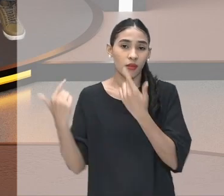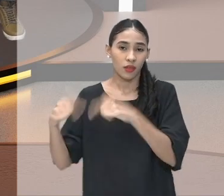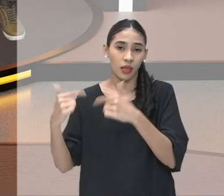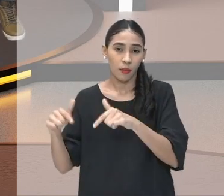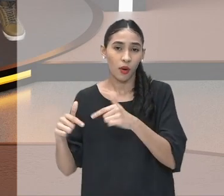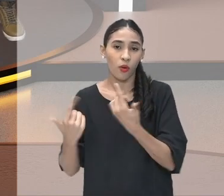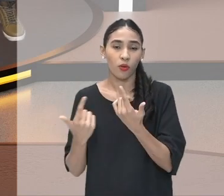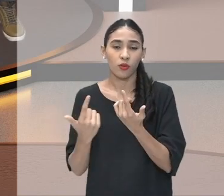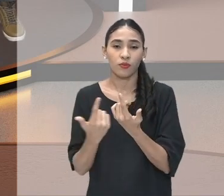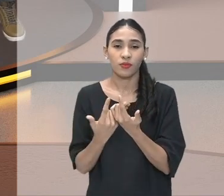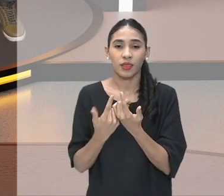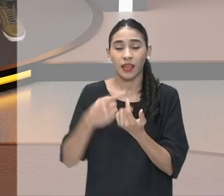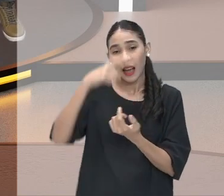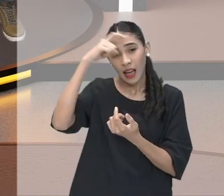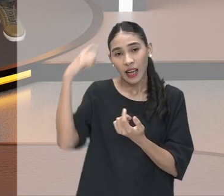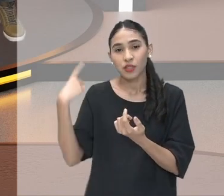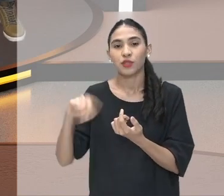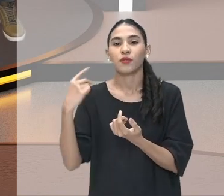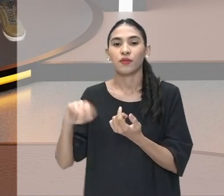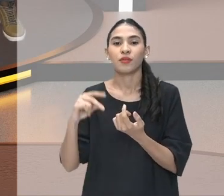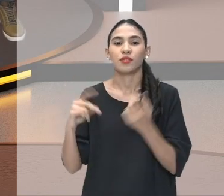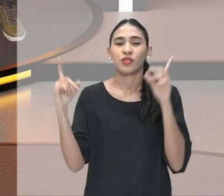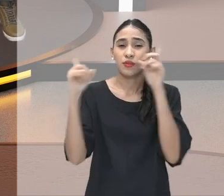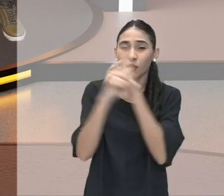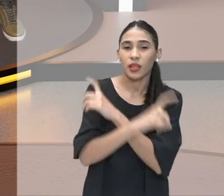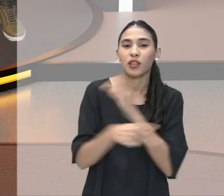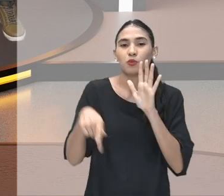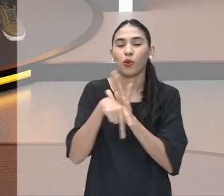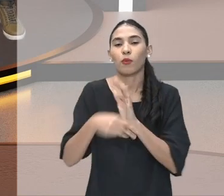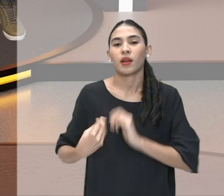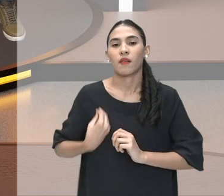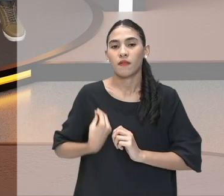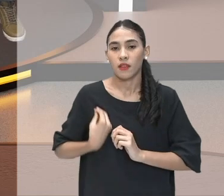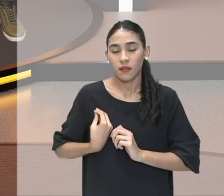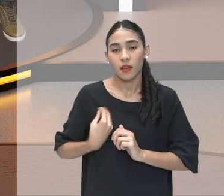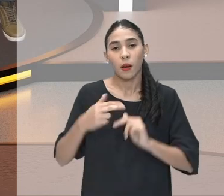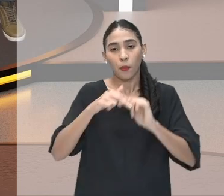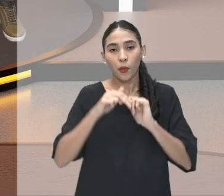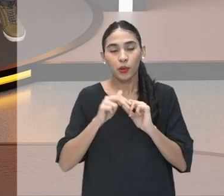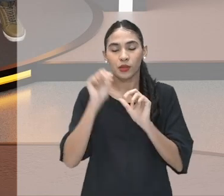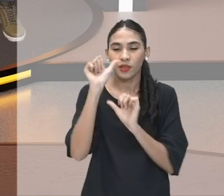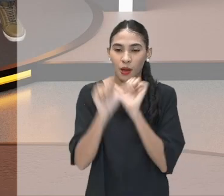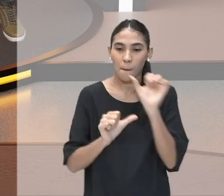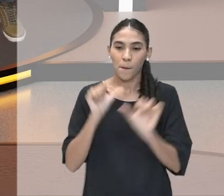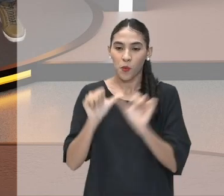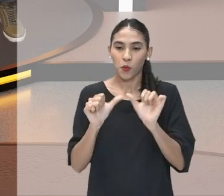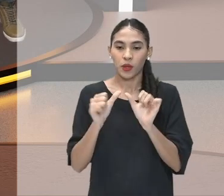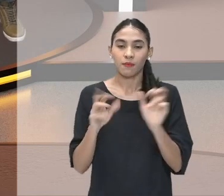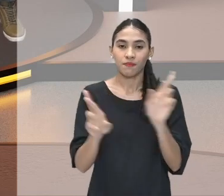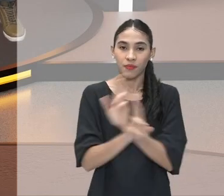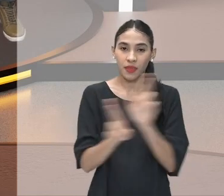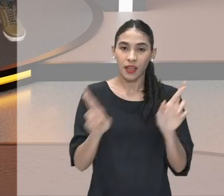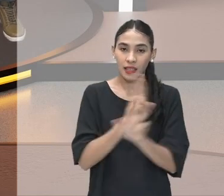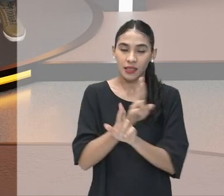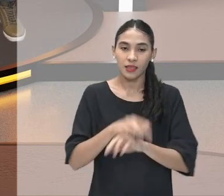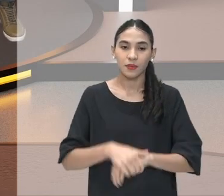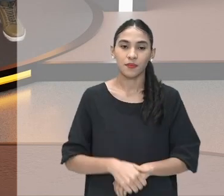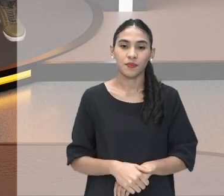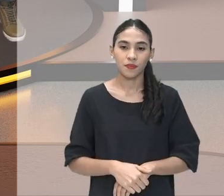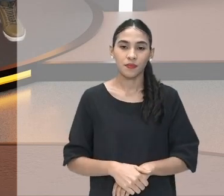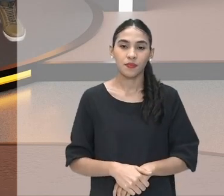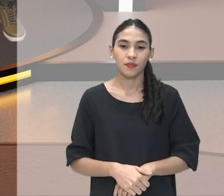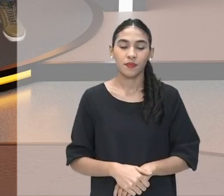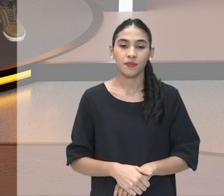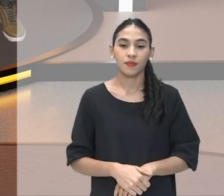as durezas da industrialização. Por isso, essa mudança aí nas chamadas relações de produção. Nós